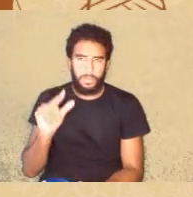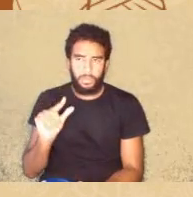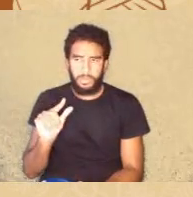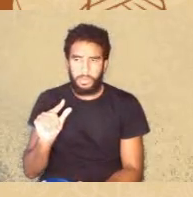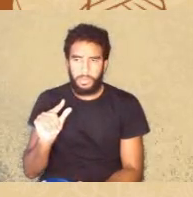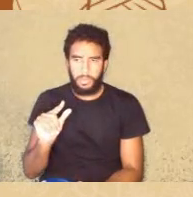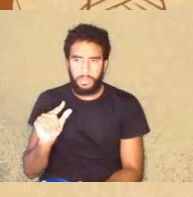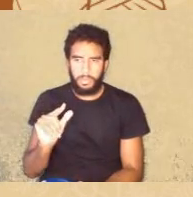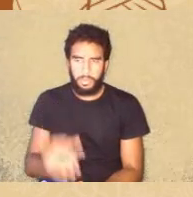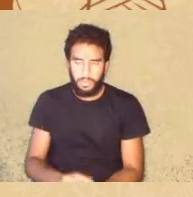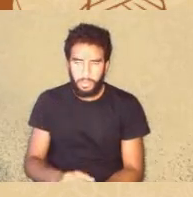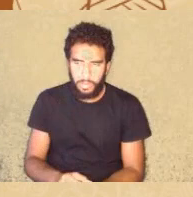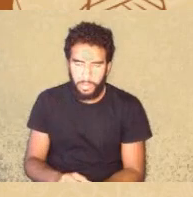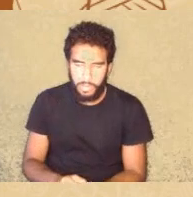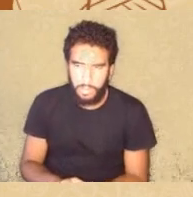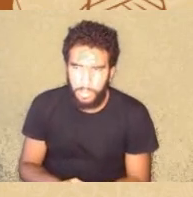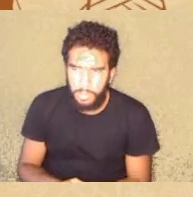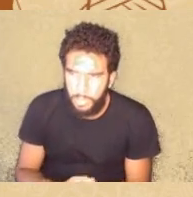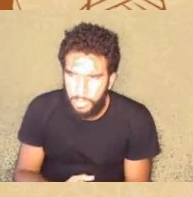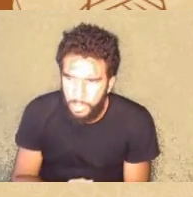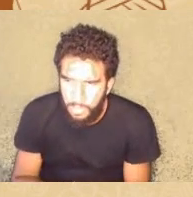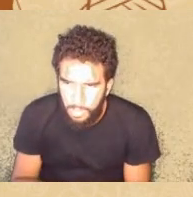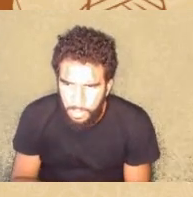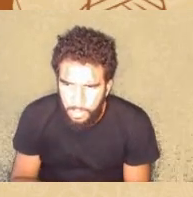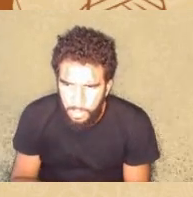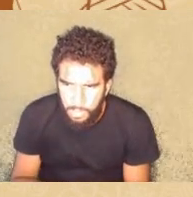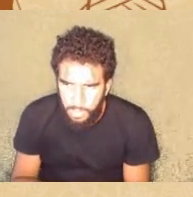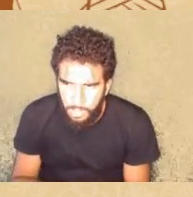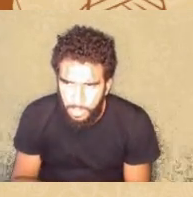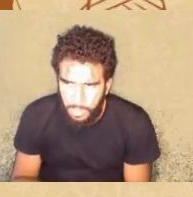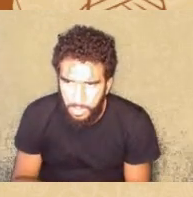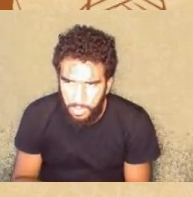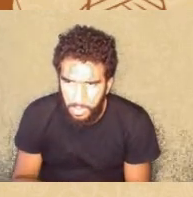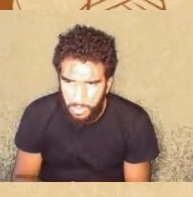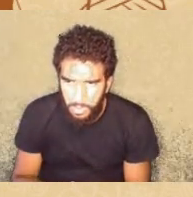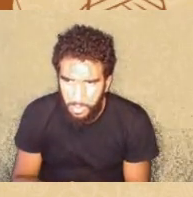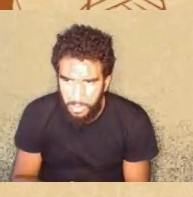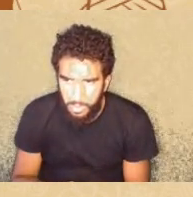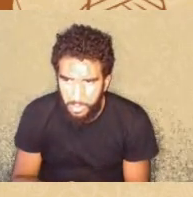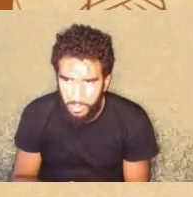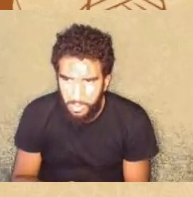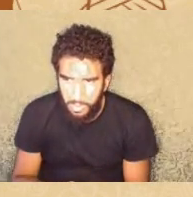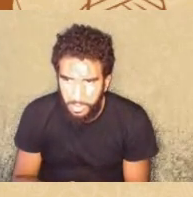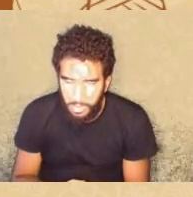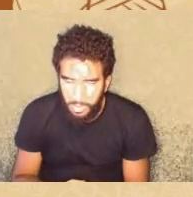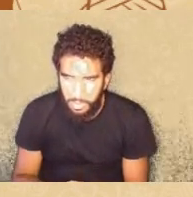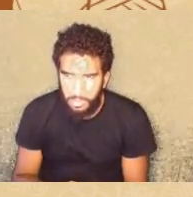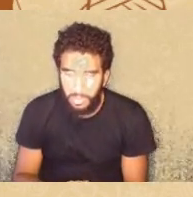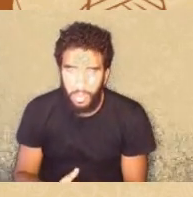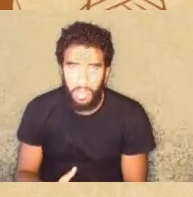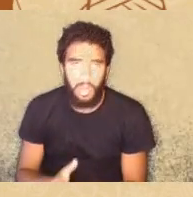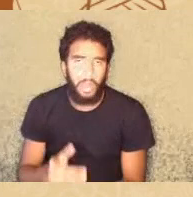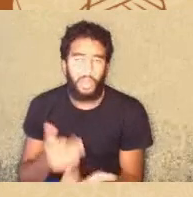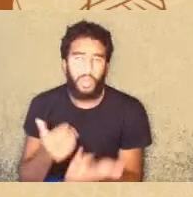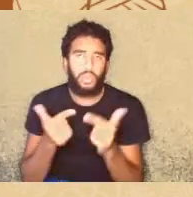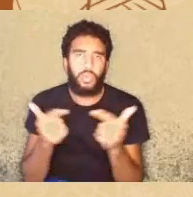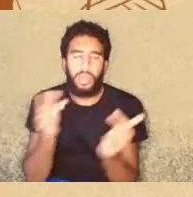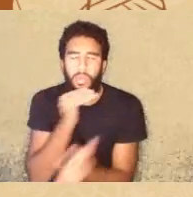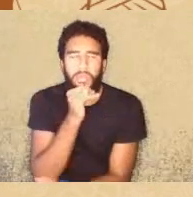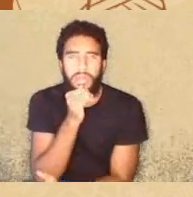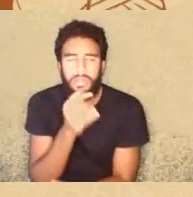a gente não vai conseguir, mesmo que eu desse uma fórmula mágica, a fórmula mágica ela não vai resolver de uma hora para